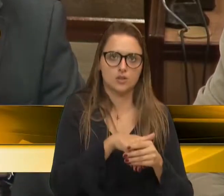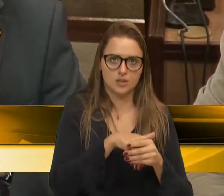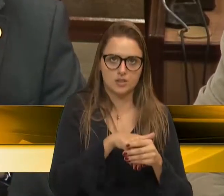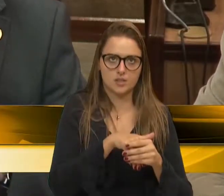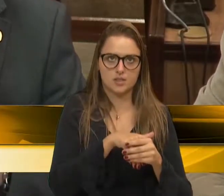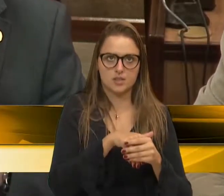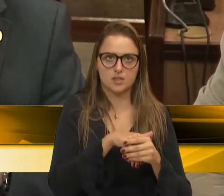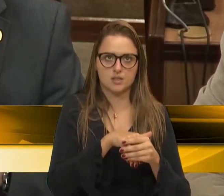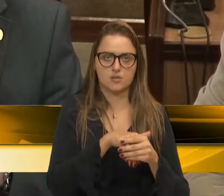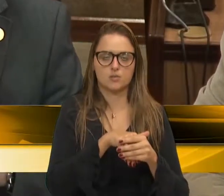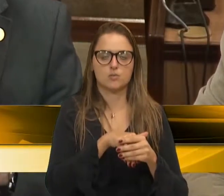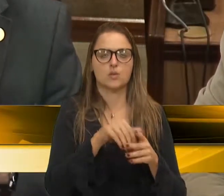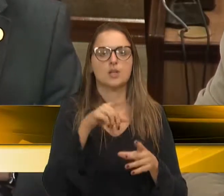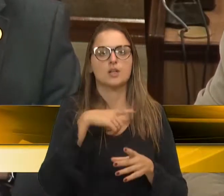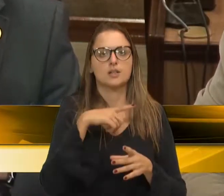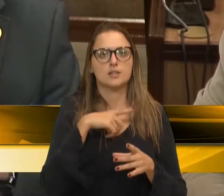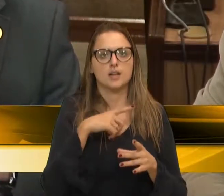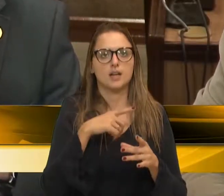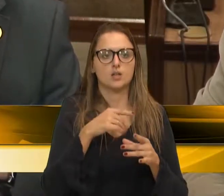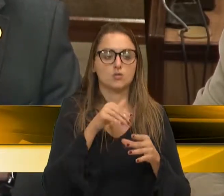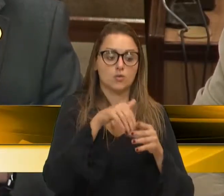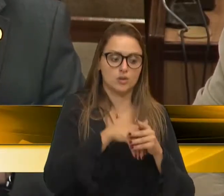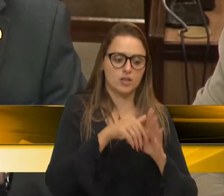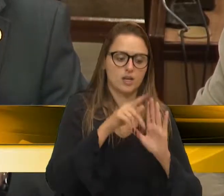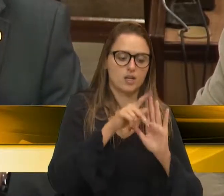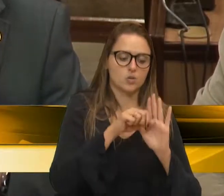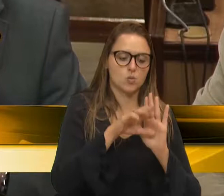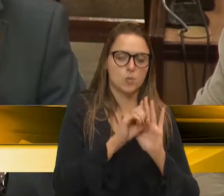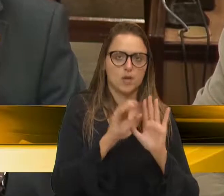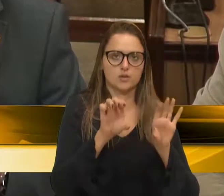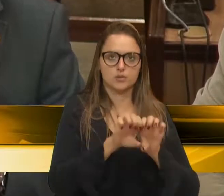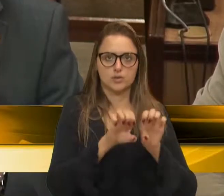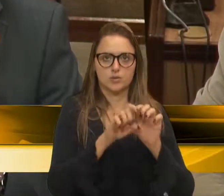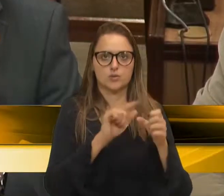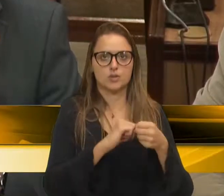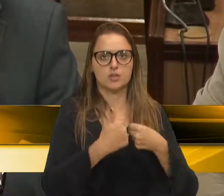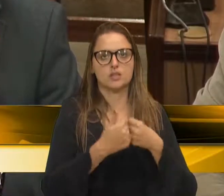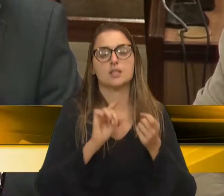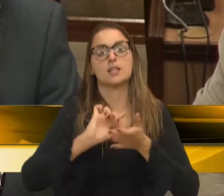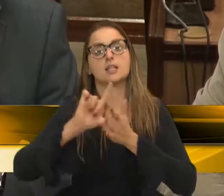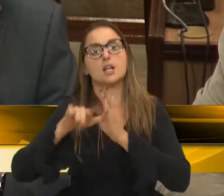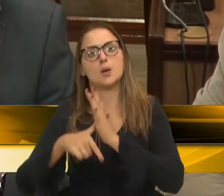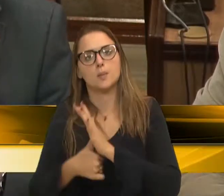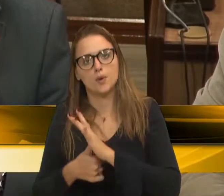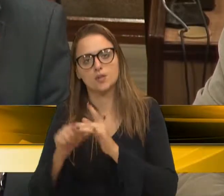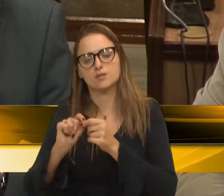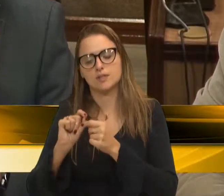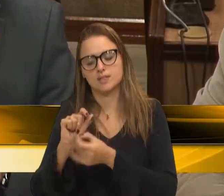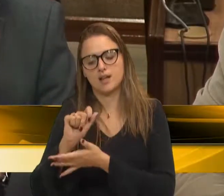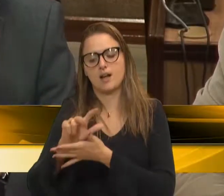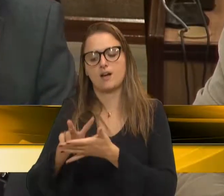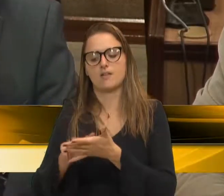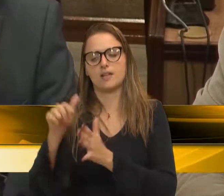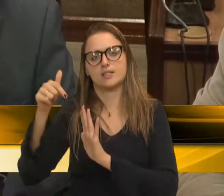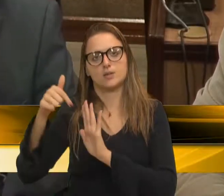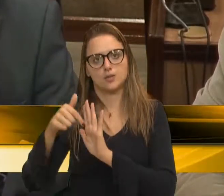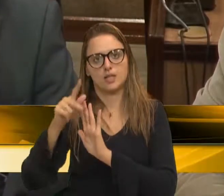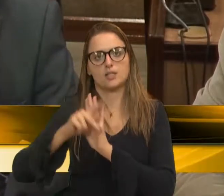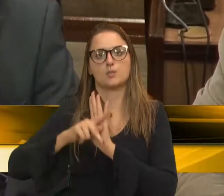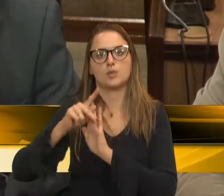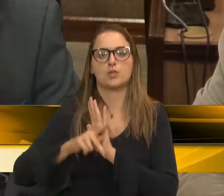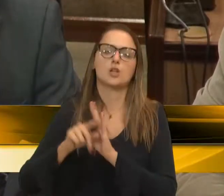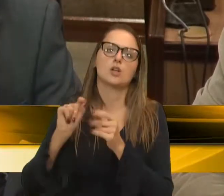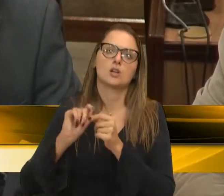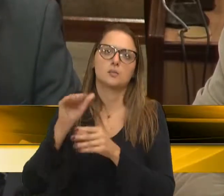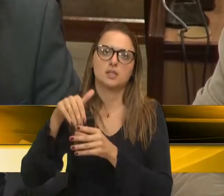ele sendo então ampliado, votado, e após isso a gente fazer então as análises necessárias para que possamos votar